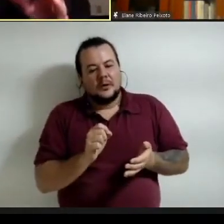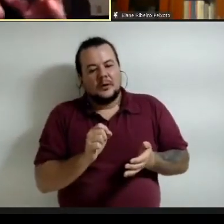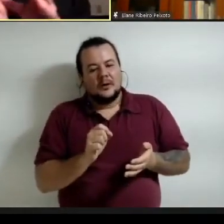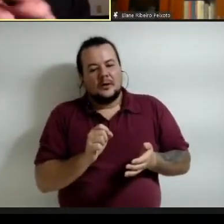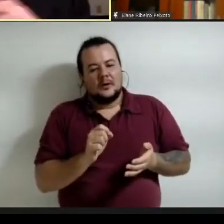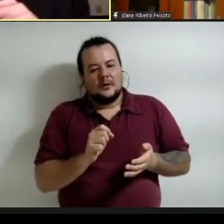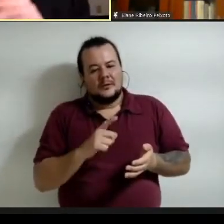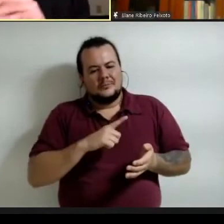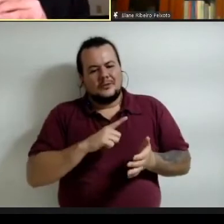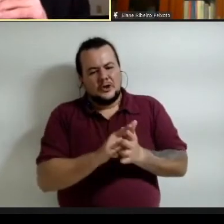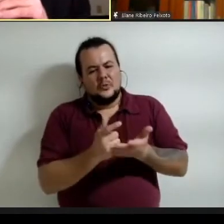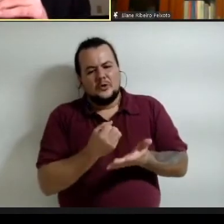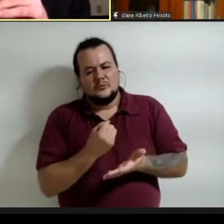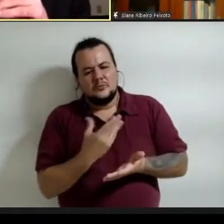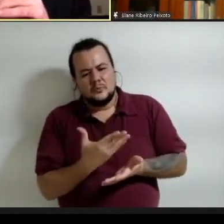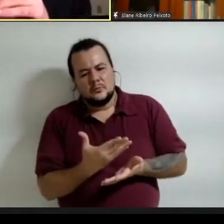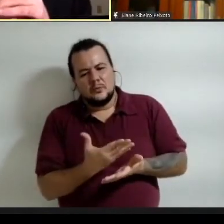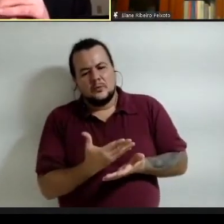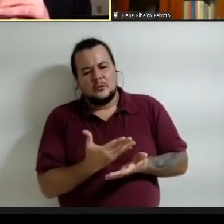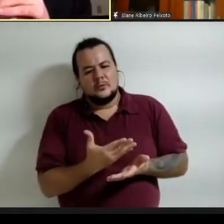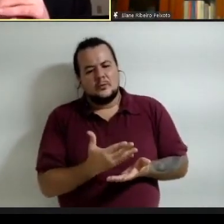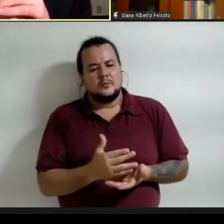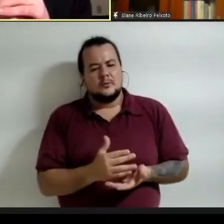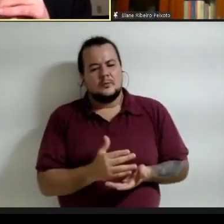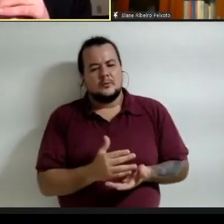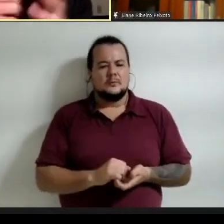livro muito bom que se chama...